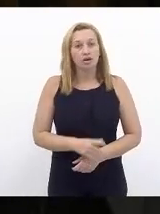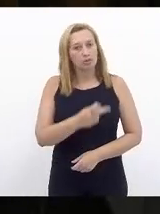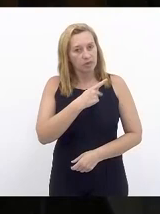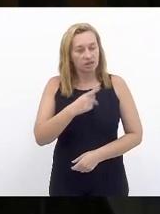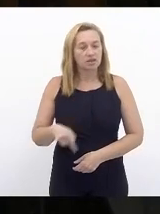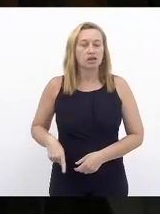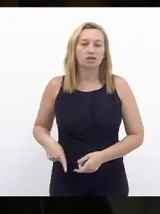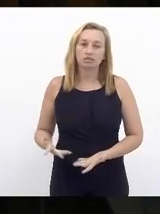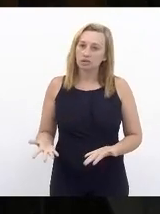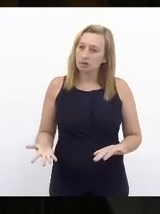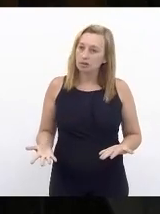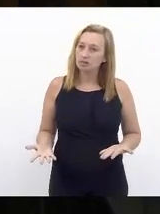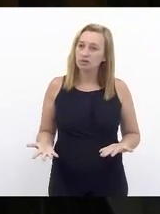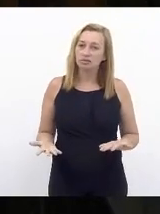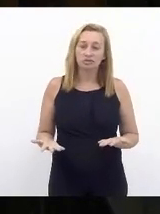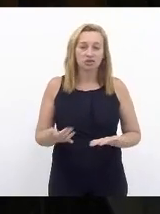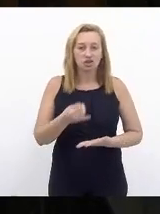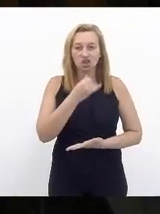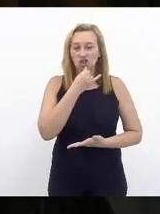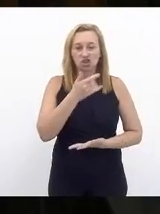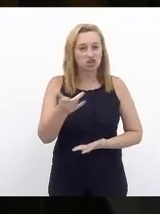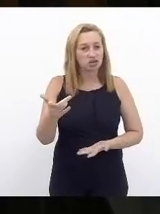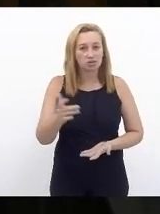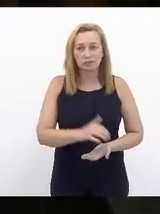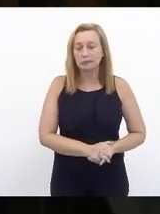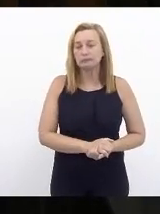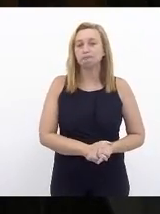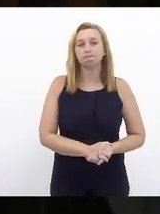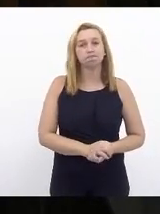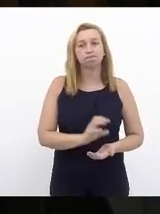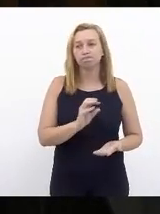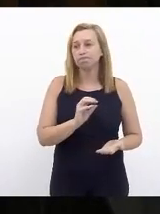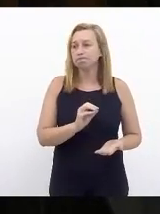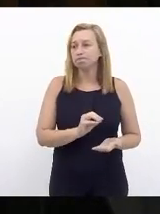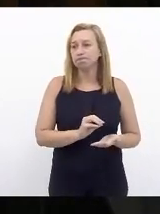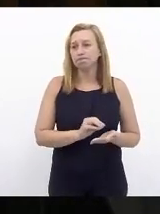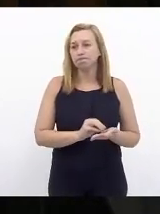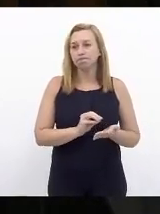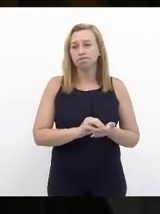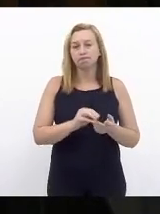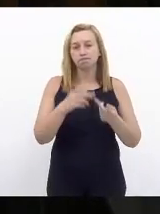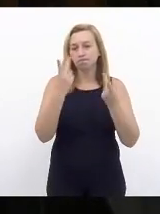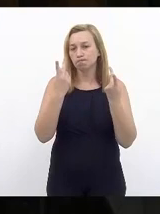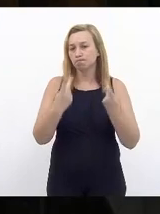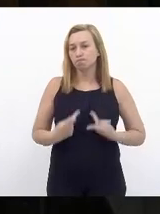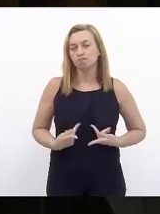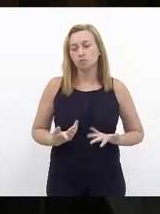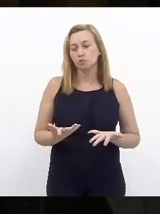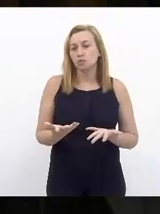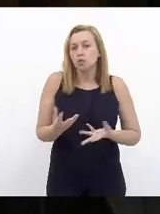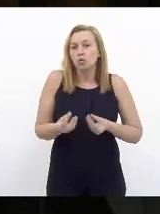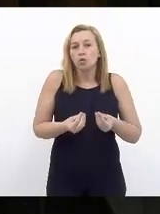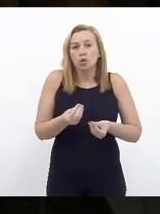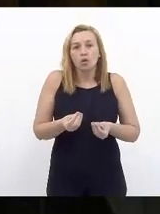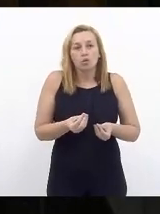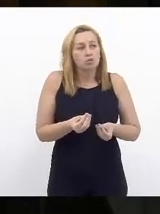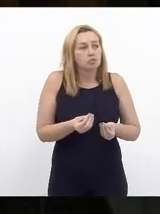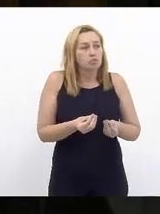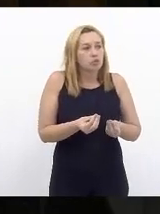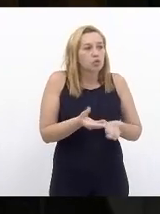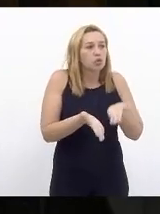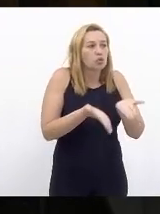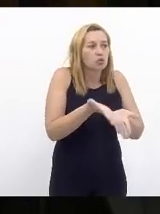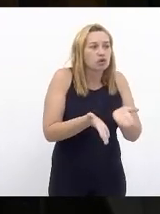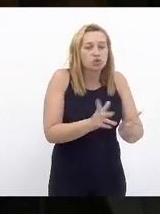Presidente, estarrecedor, desumano, a forma que tratam a população